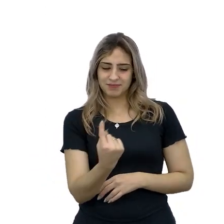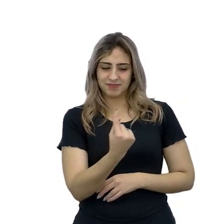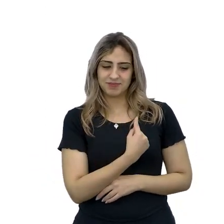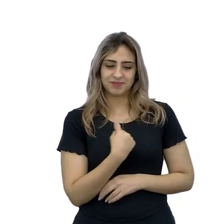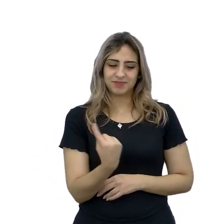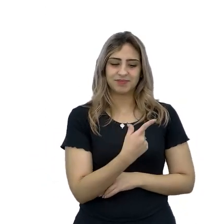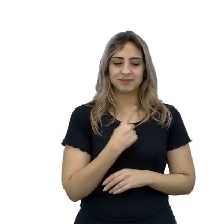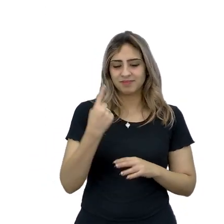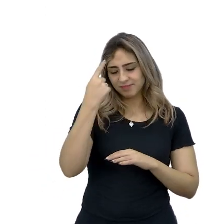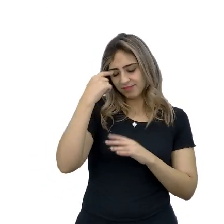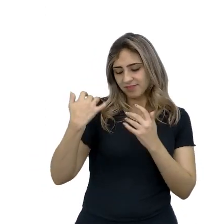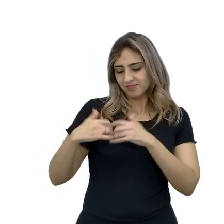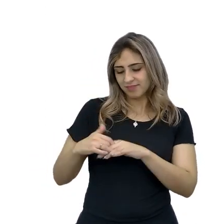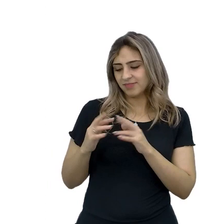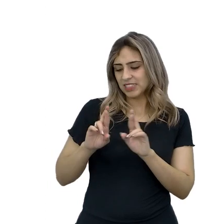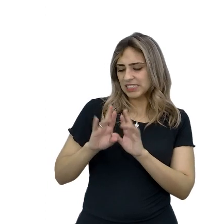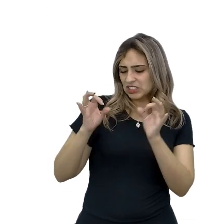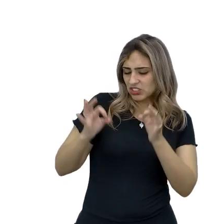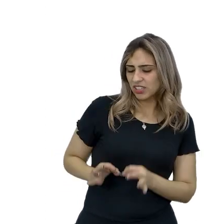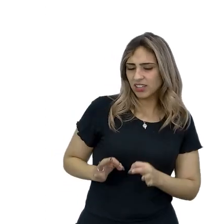a gente tem que pensar direitinho,